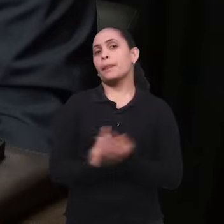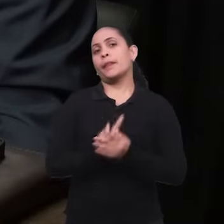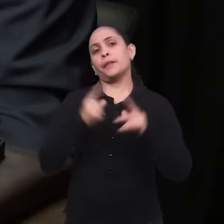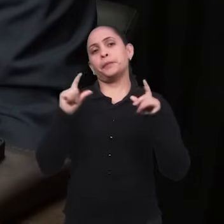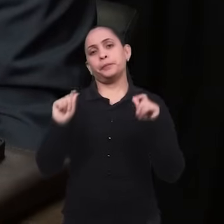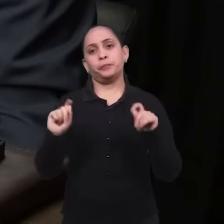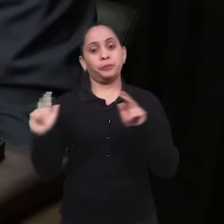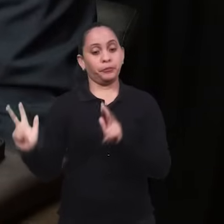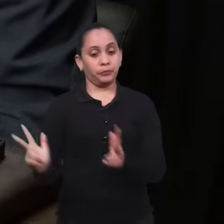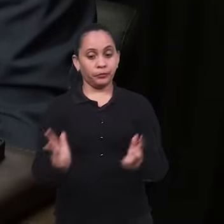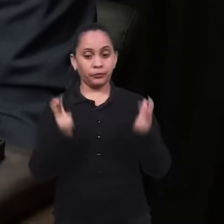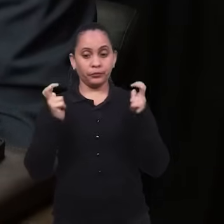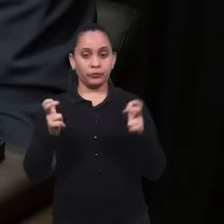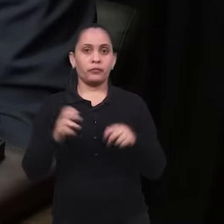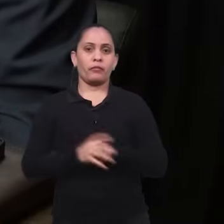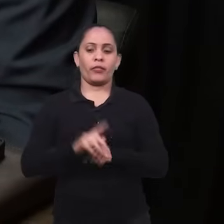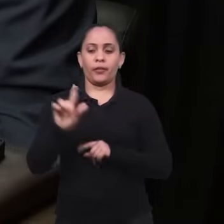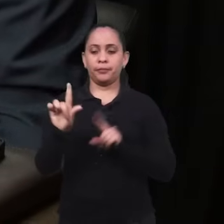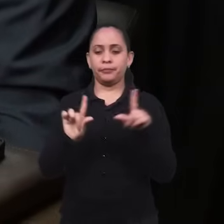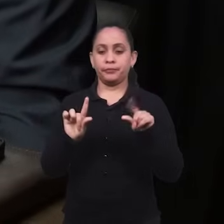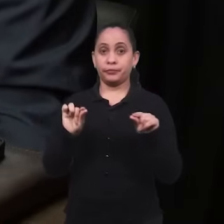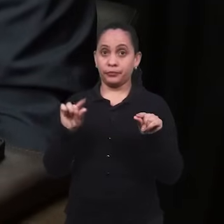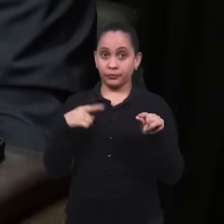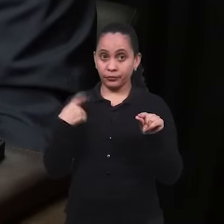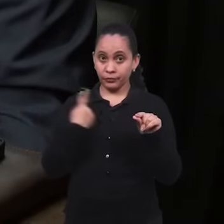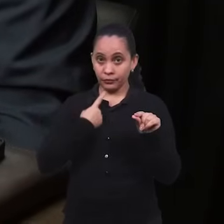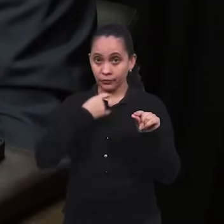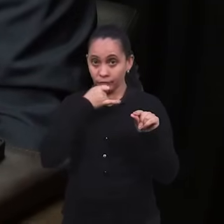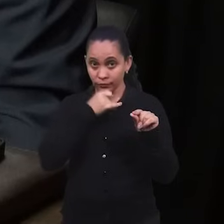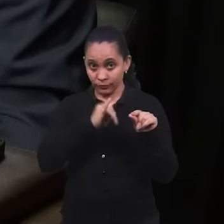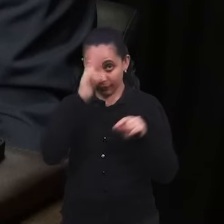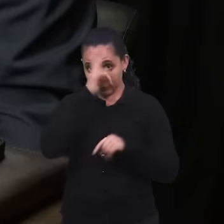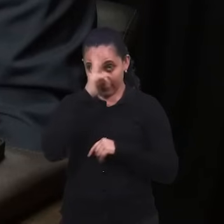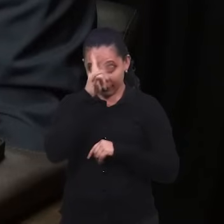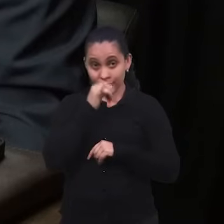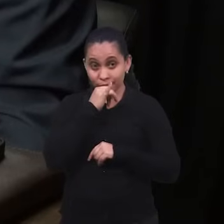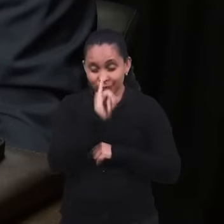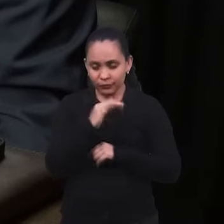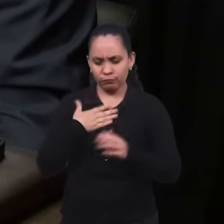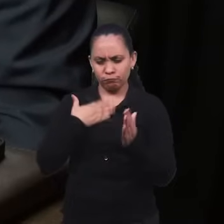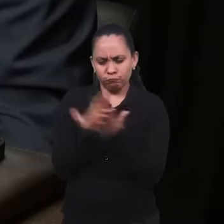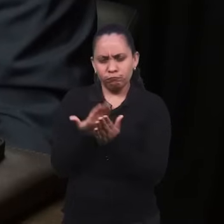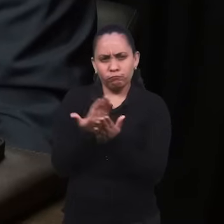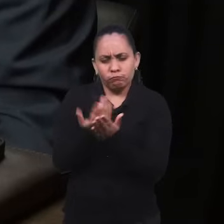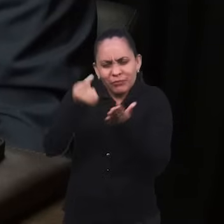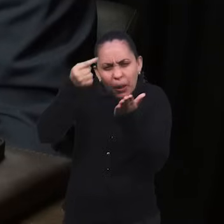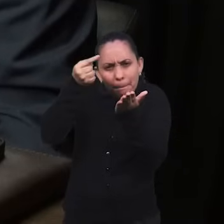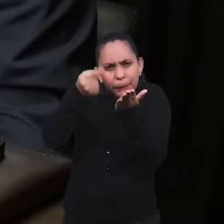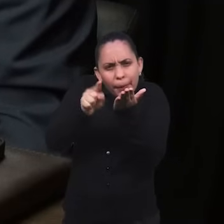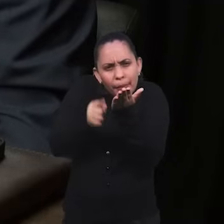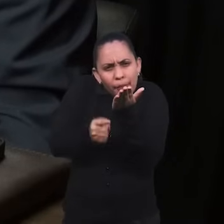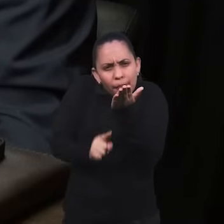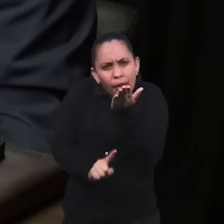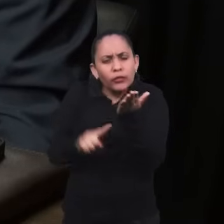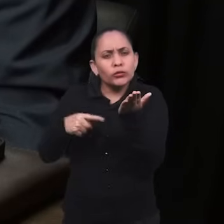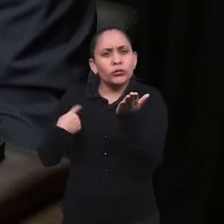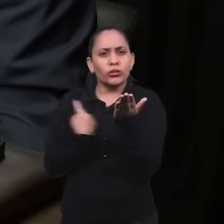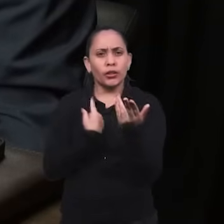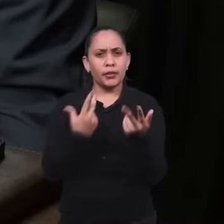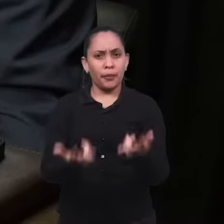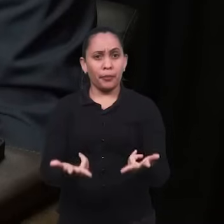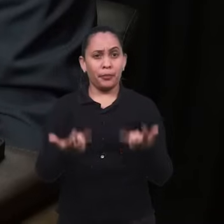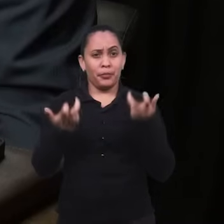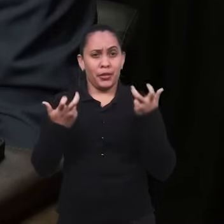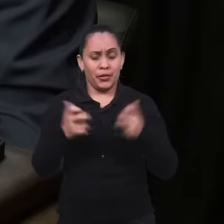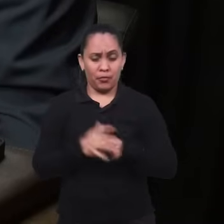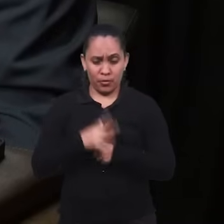nós percebemos cada história que a gente conta, quando a gente penetra na Bíblia, a gente vê a